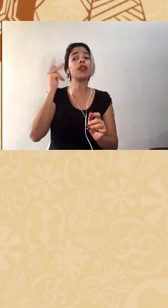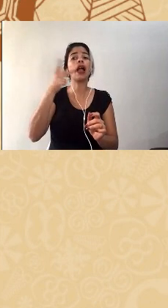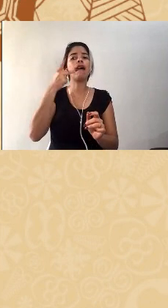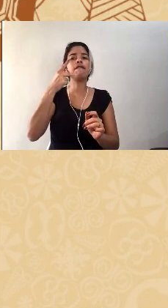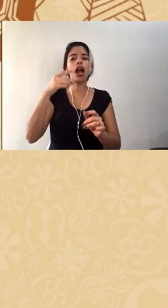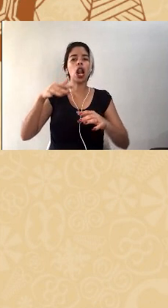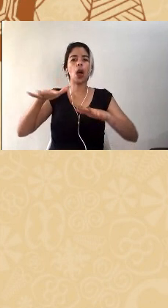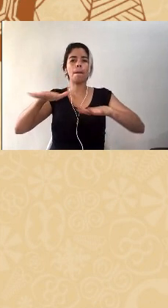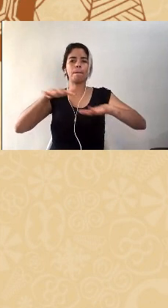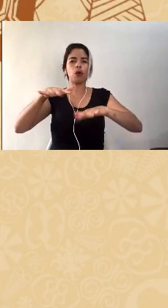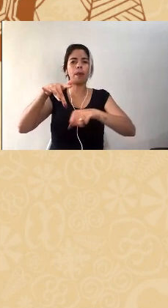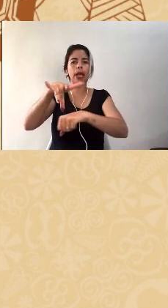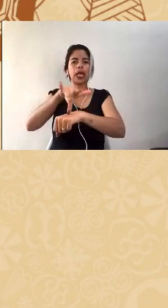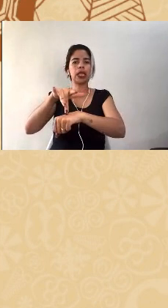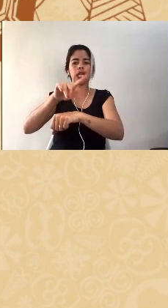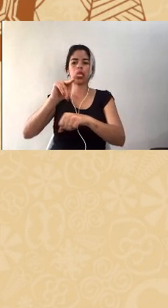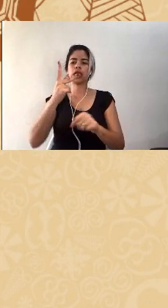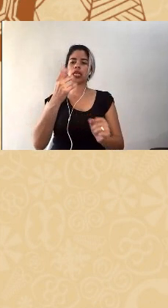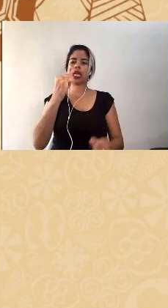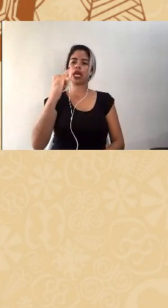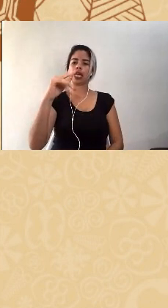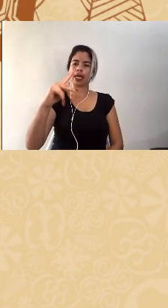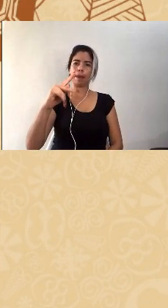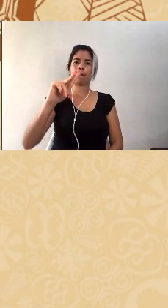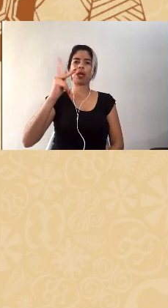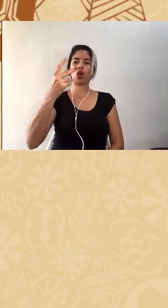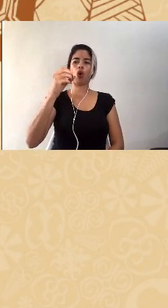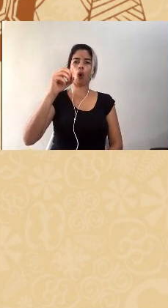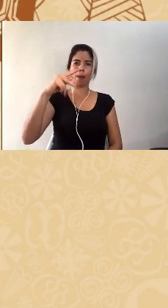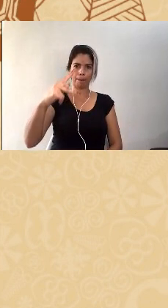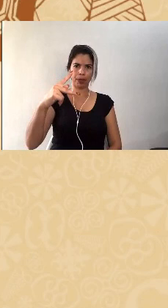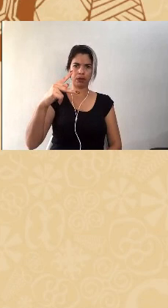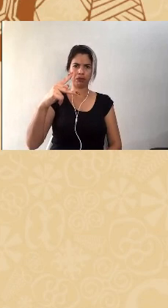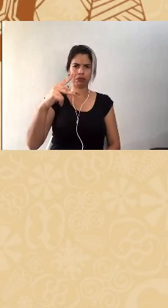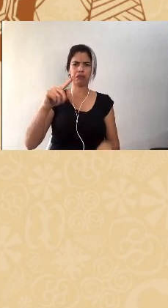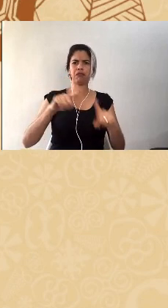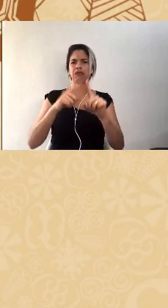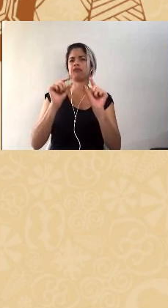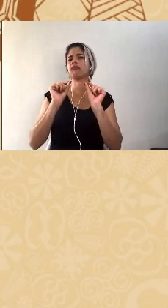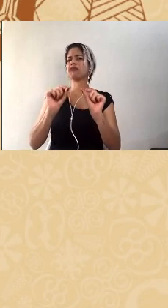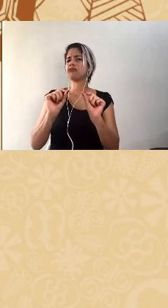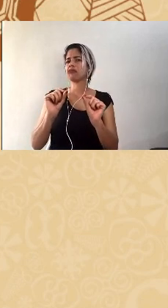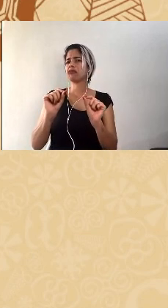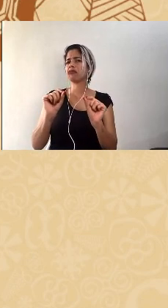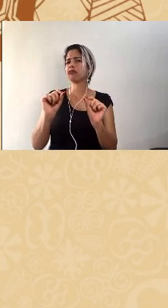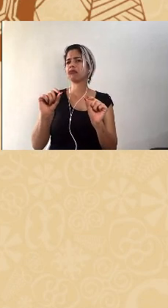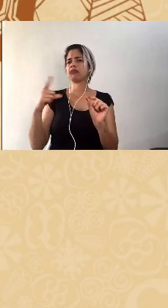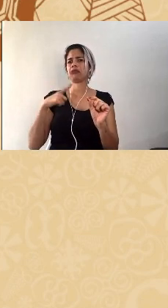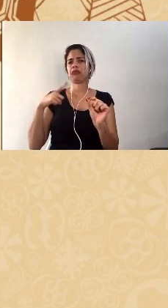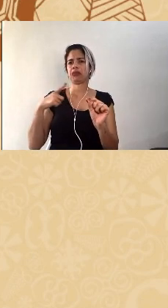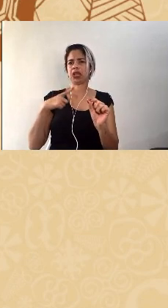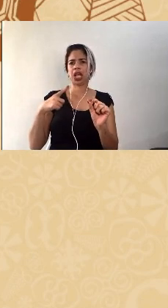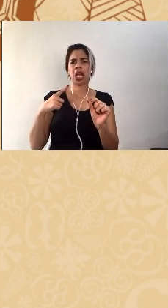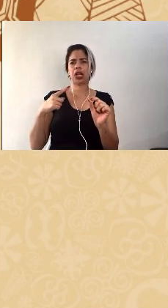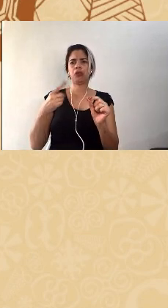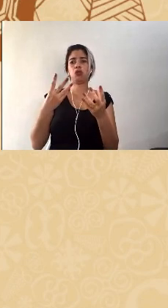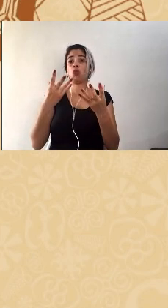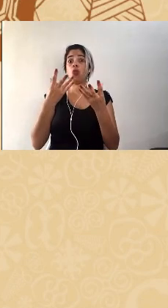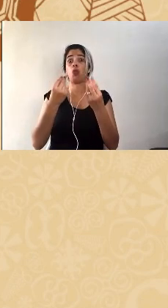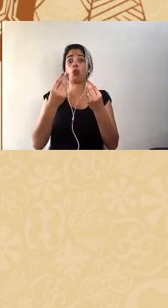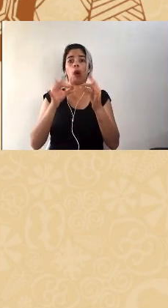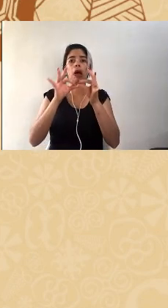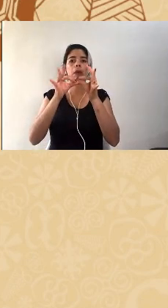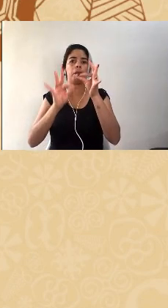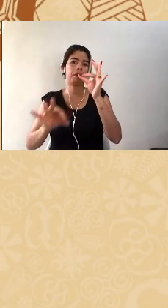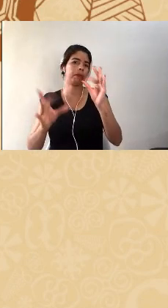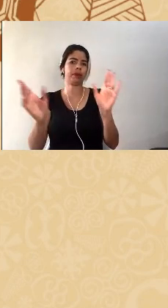hip-hop, nesse texto dele. Mas ele não vai falar de outras tantas outras questões, então aqui eu já